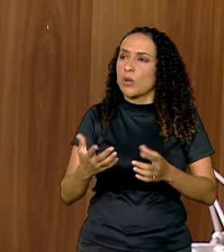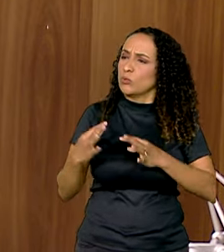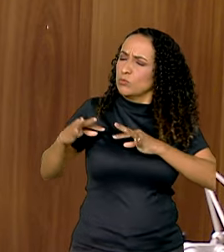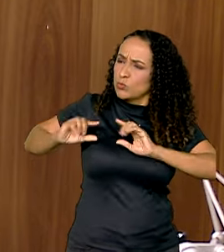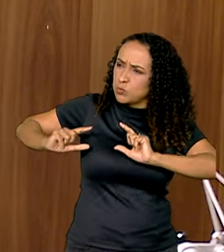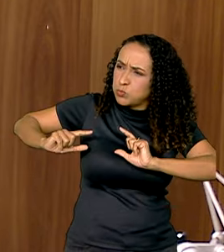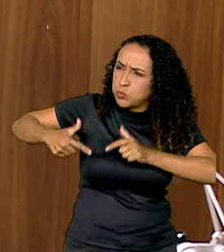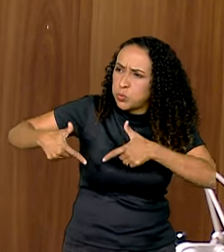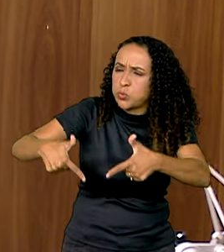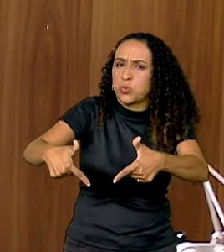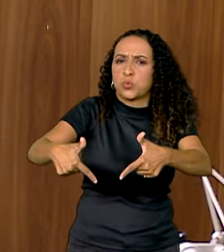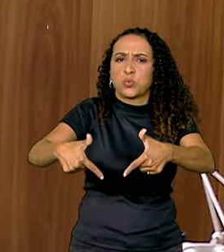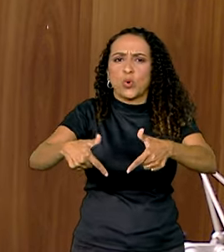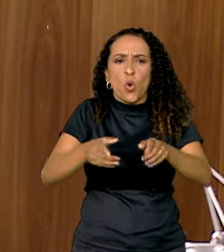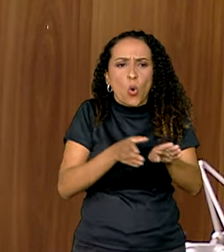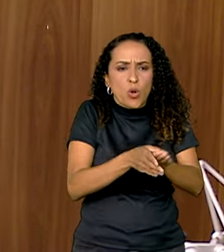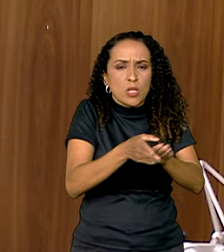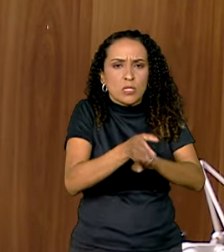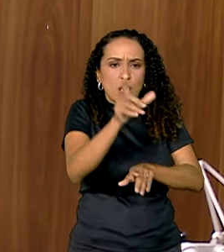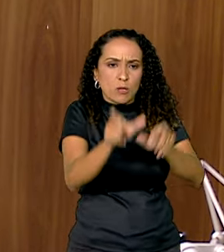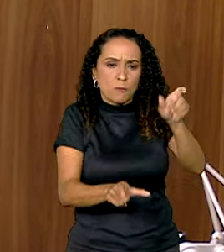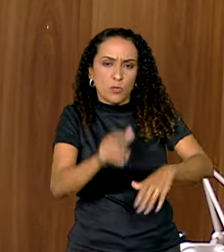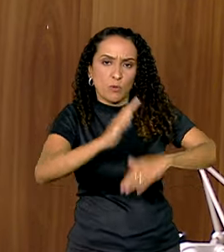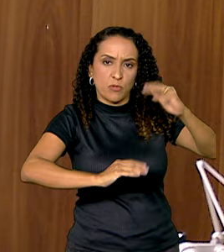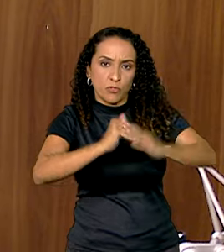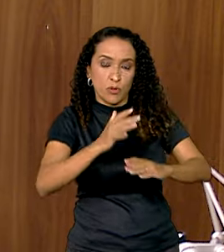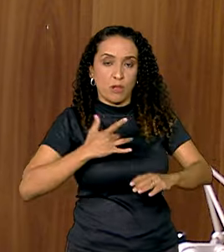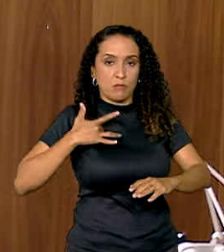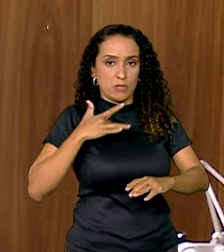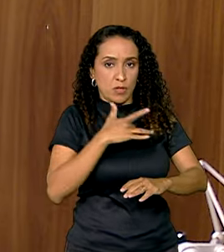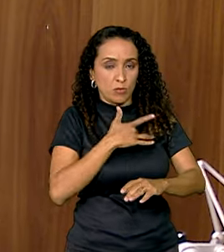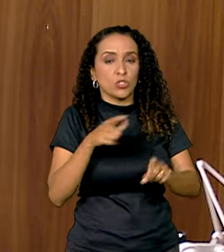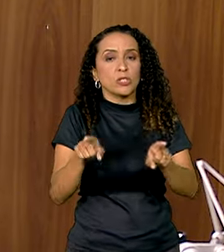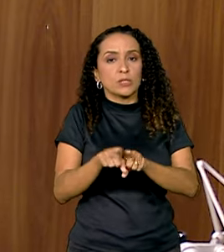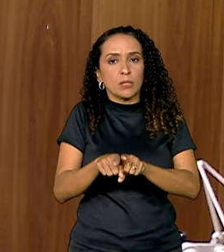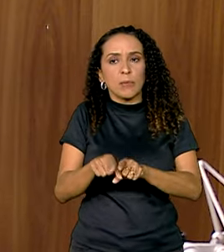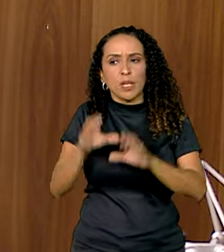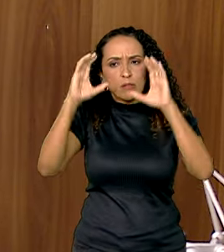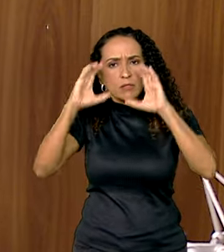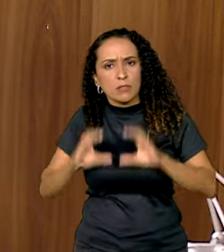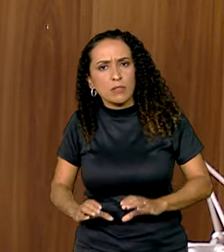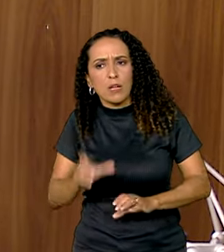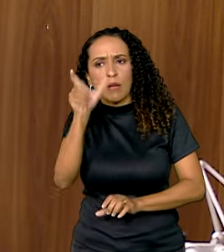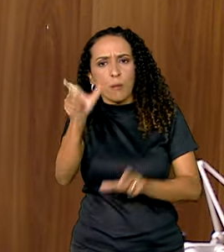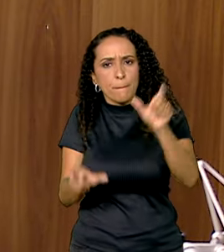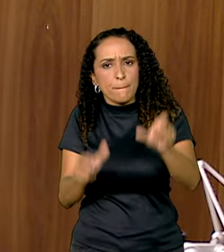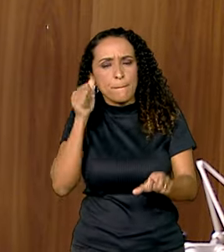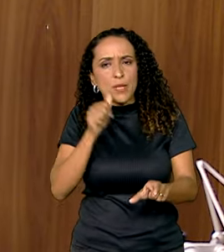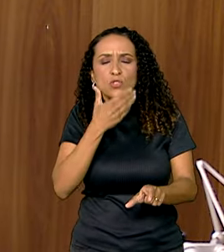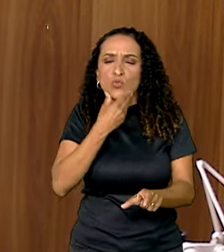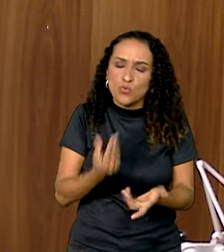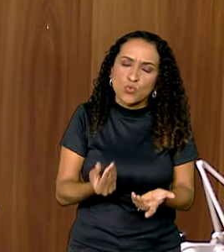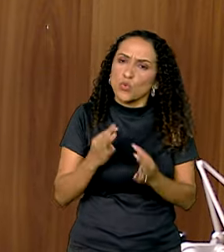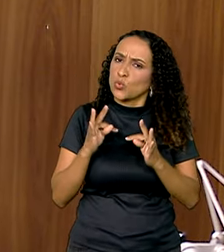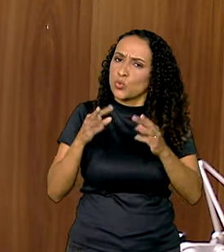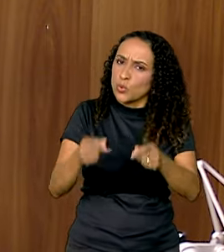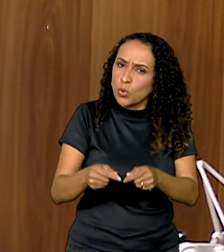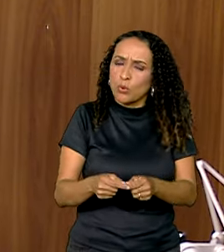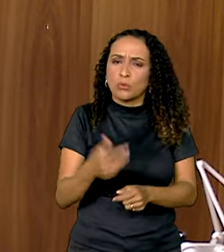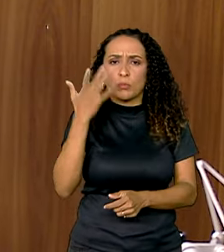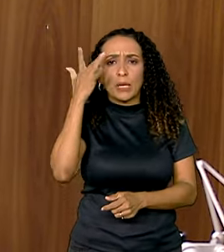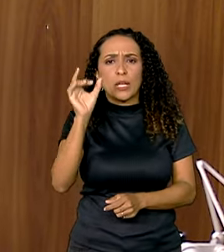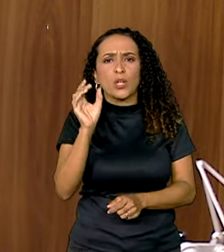muito grande de orientação aos profissionais de saúde e também aos cidadãos, às cidadãs, para que